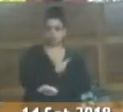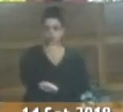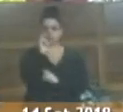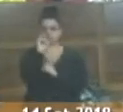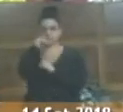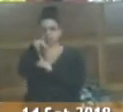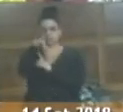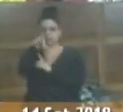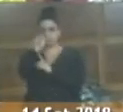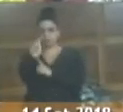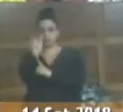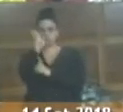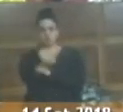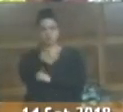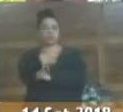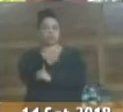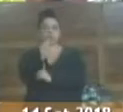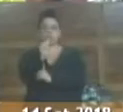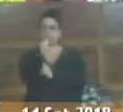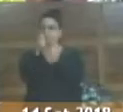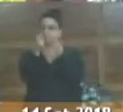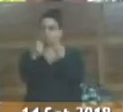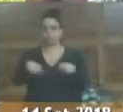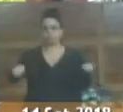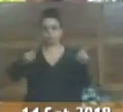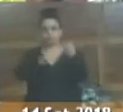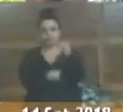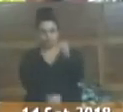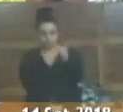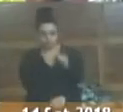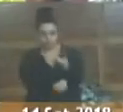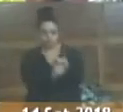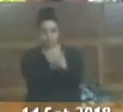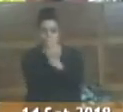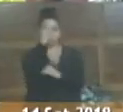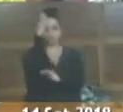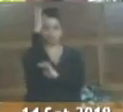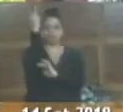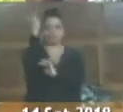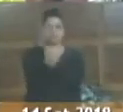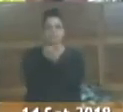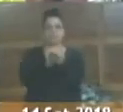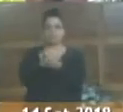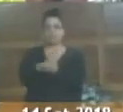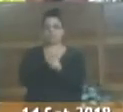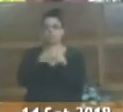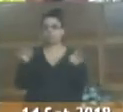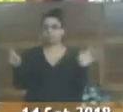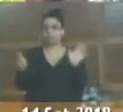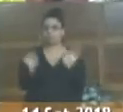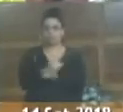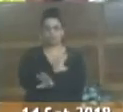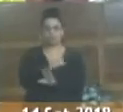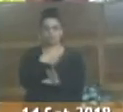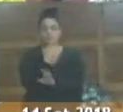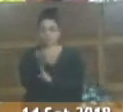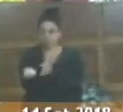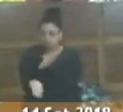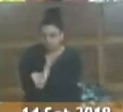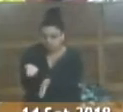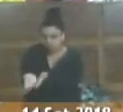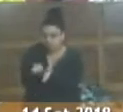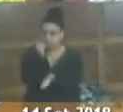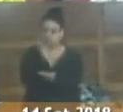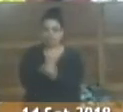nunca precisou vir plantar um pé de nada na nossa mata. Está tudo lá, a gente sempre soube cuidar, a gente sempre